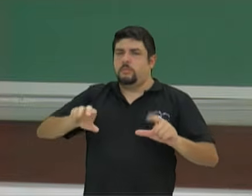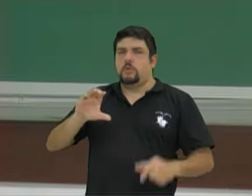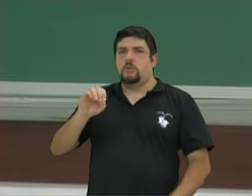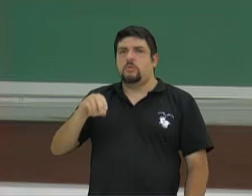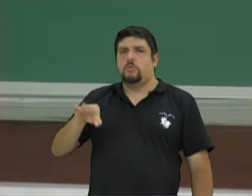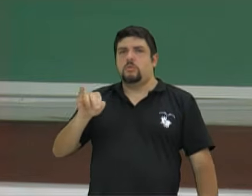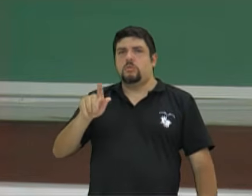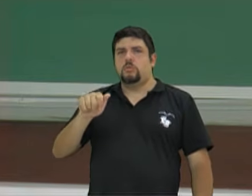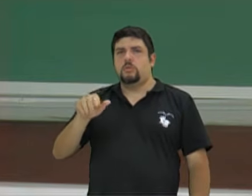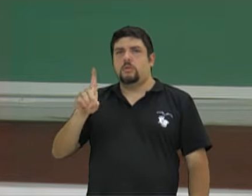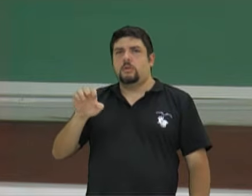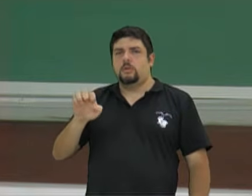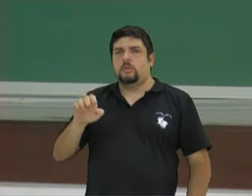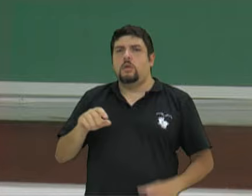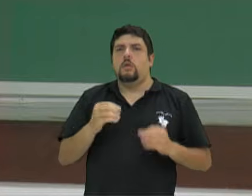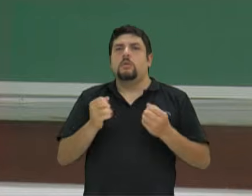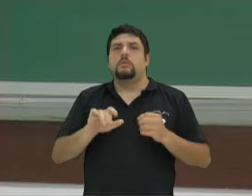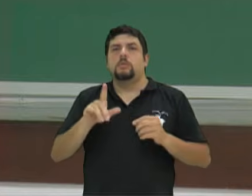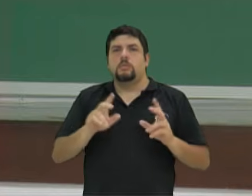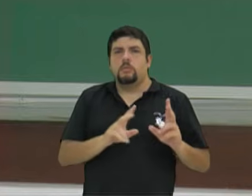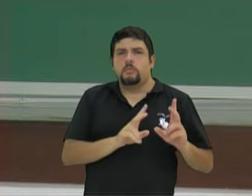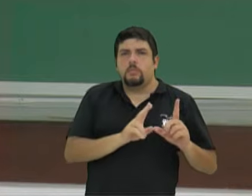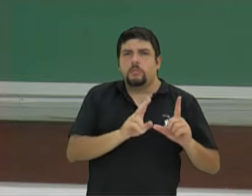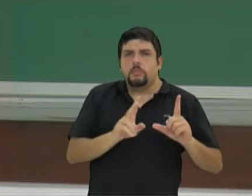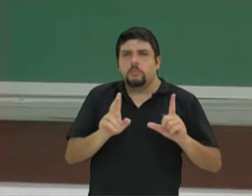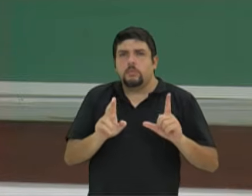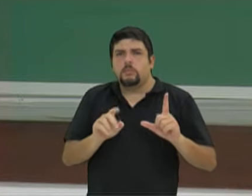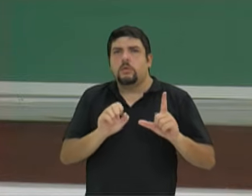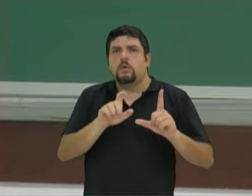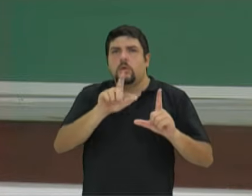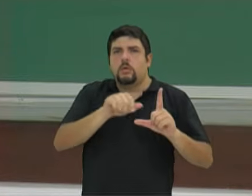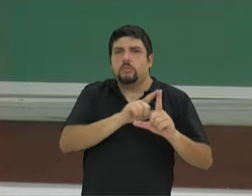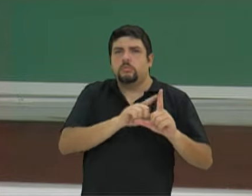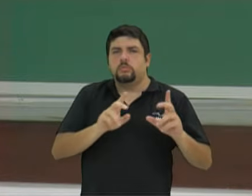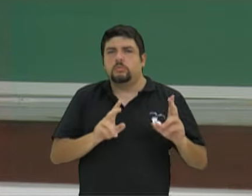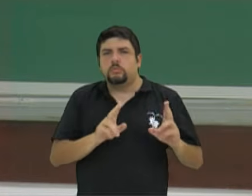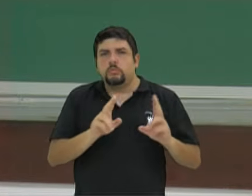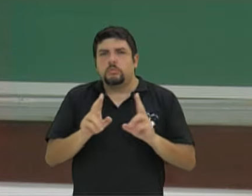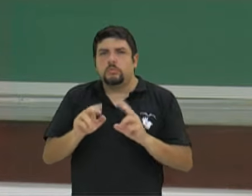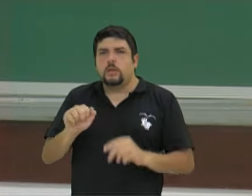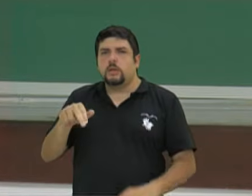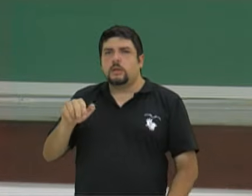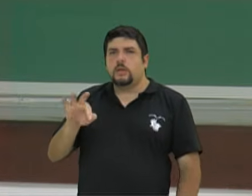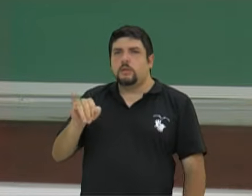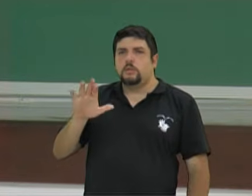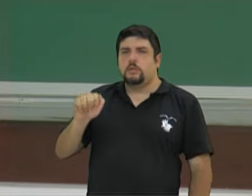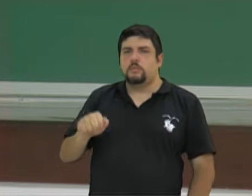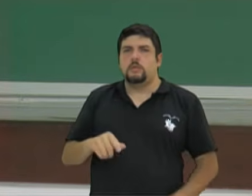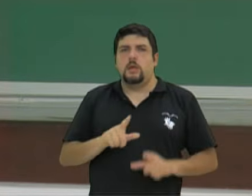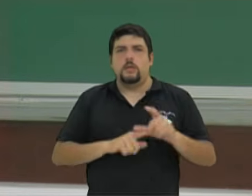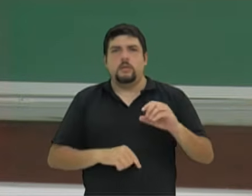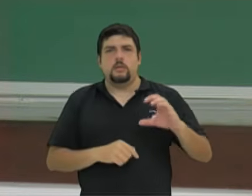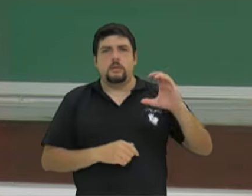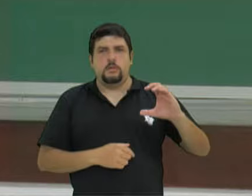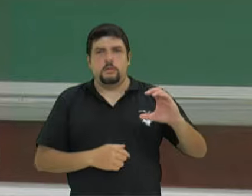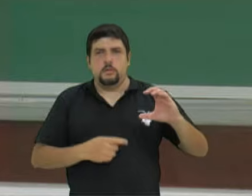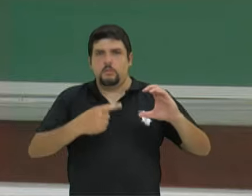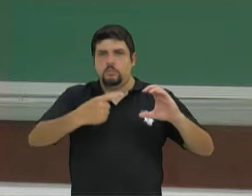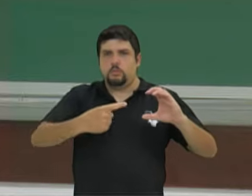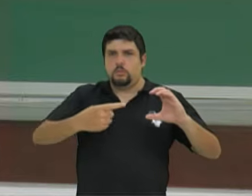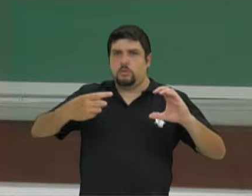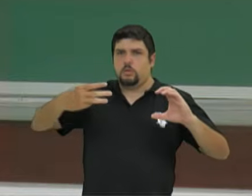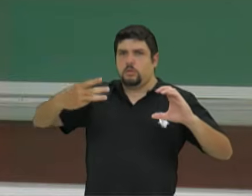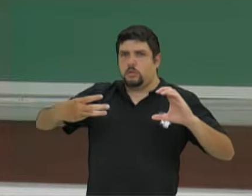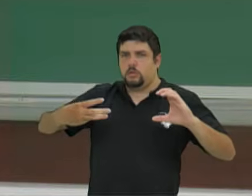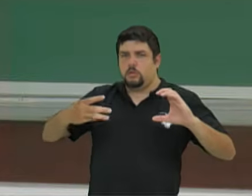contiguidade. E quando fracionava a mesma cena, aí sim que era a analítica, né, pessoal? Então a alternativa C, 1 e 3 são as falsas,